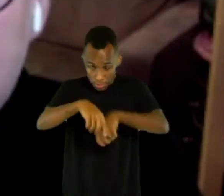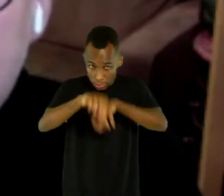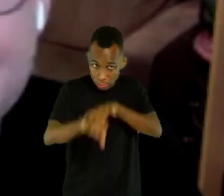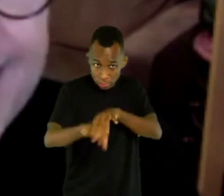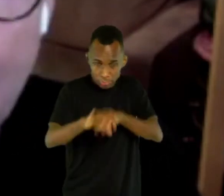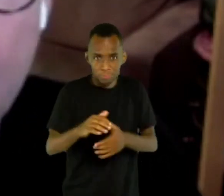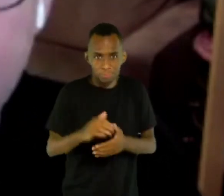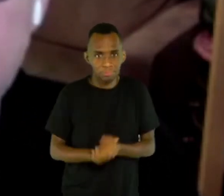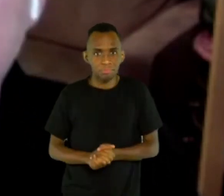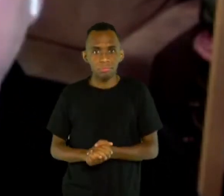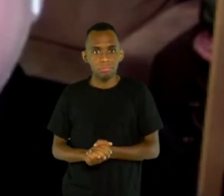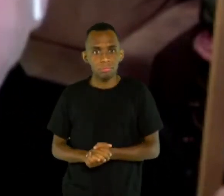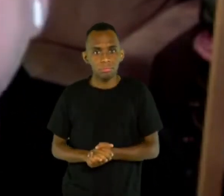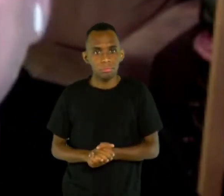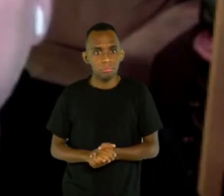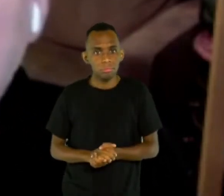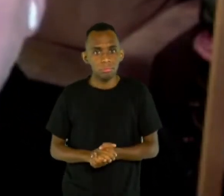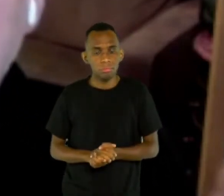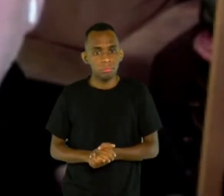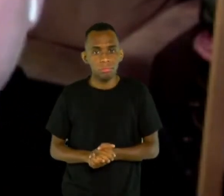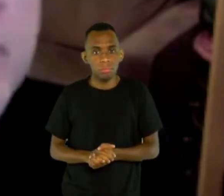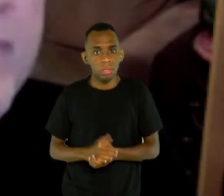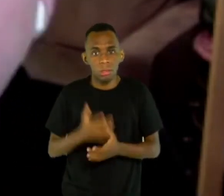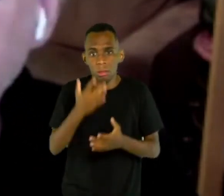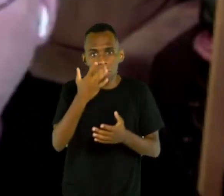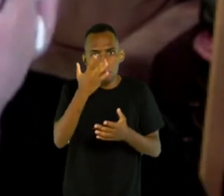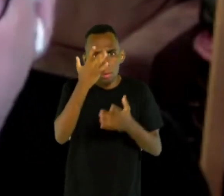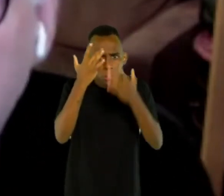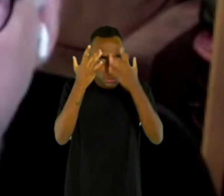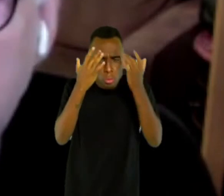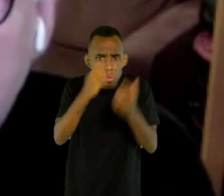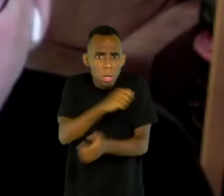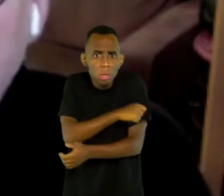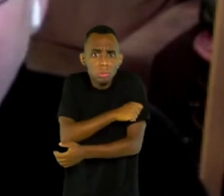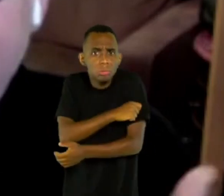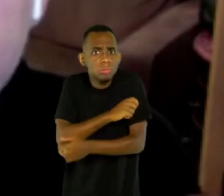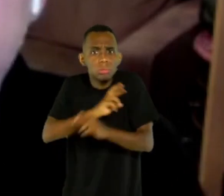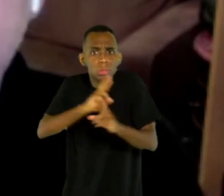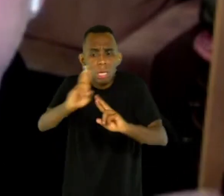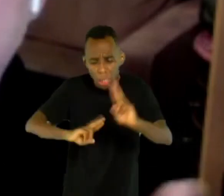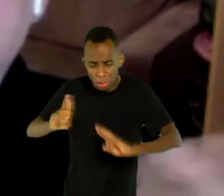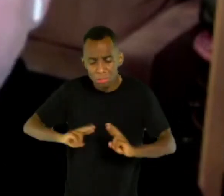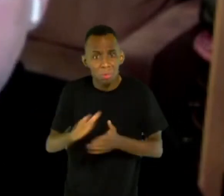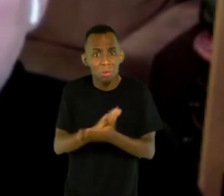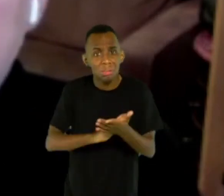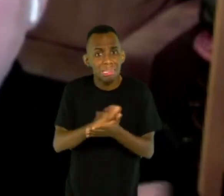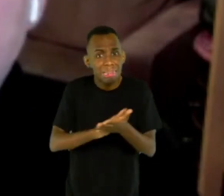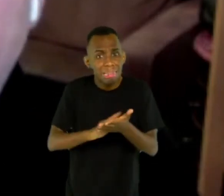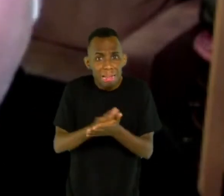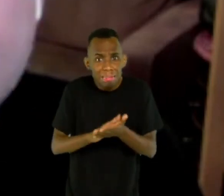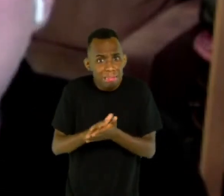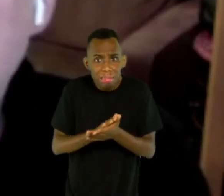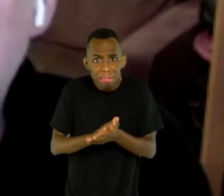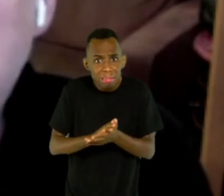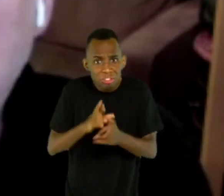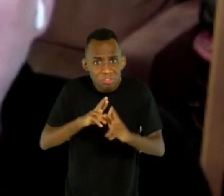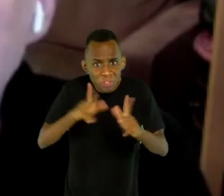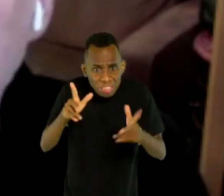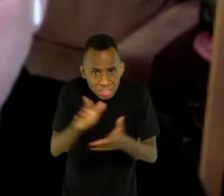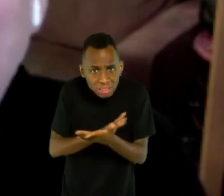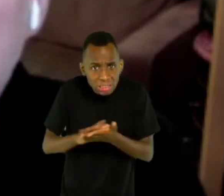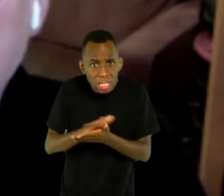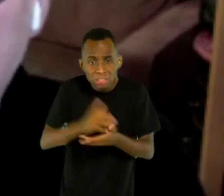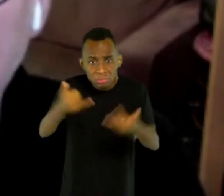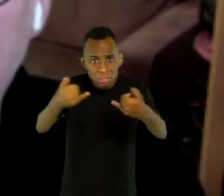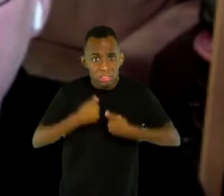zero reação. Ninguém tinha... Eu disse, mas vem cá, não tem nada a dizer? Vocês não têm nada a dizer? Senão